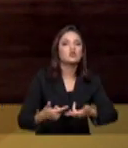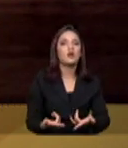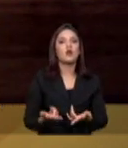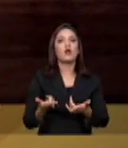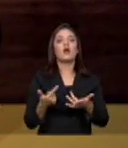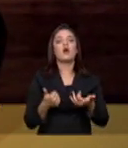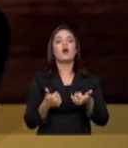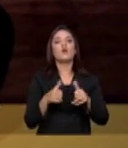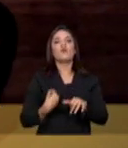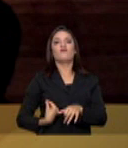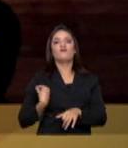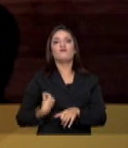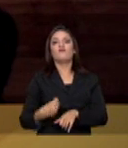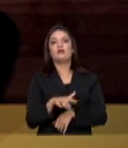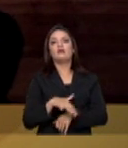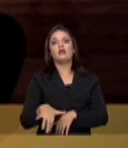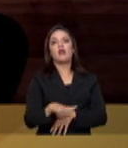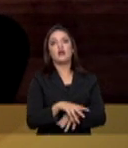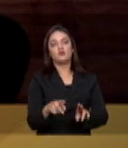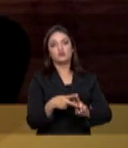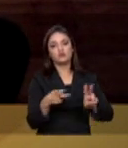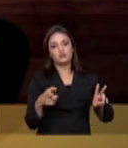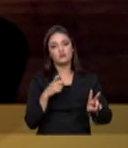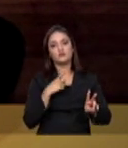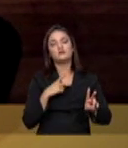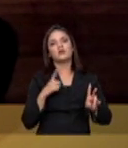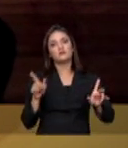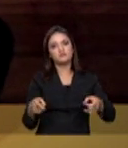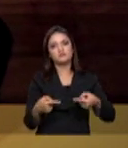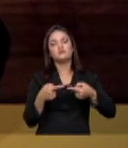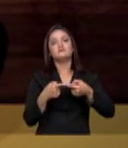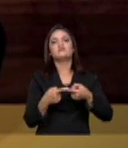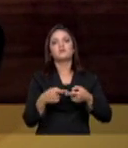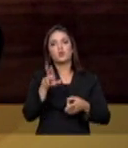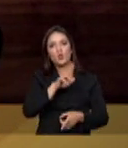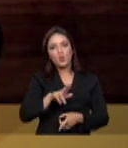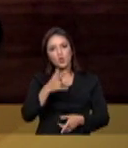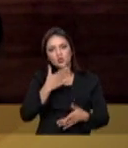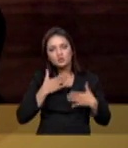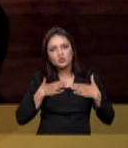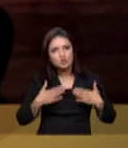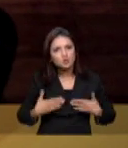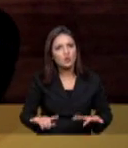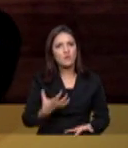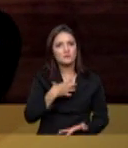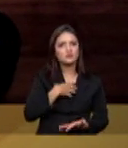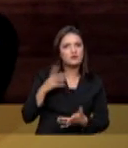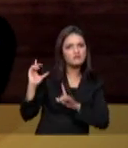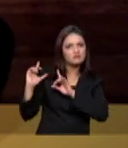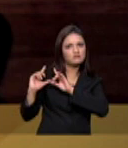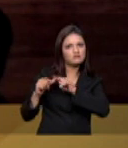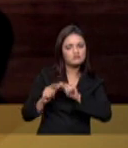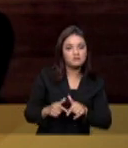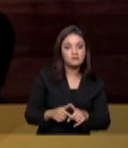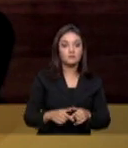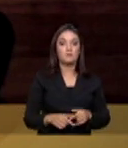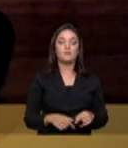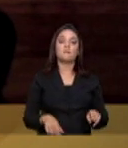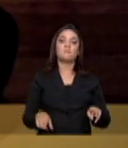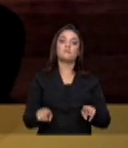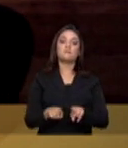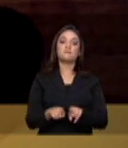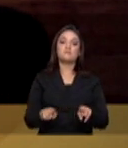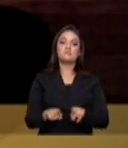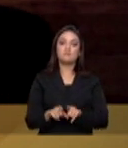indígenas determinada de acordo com seus usos costumes e tradições e também levando em conta o